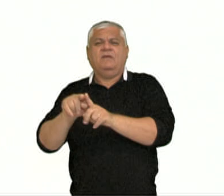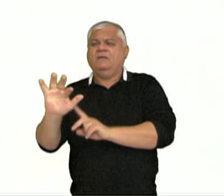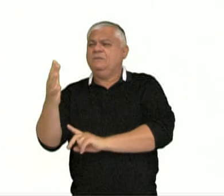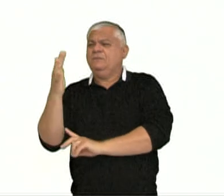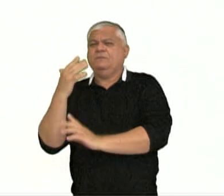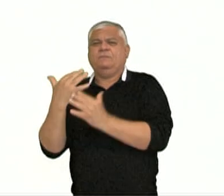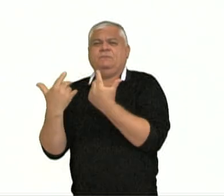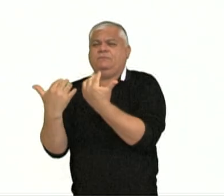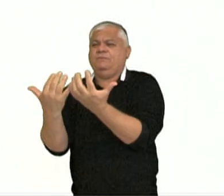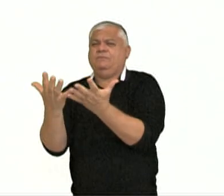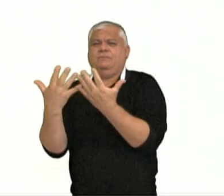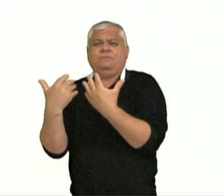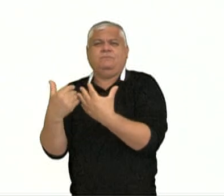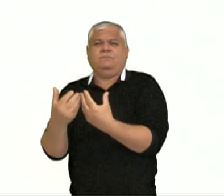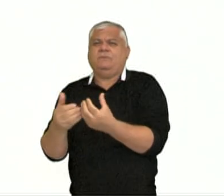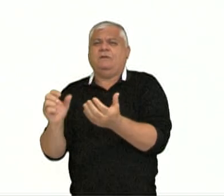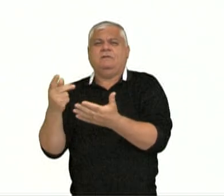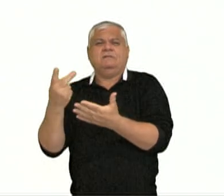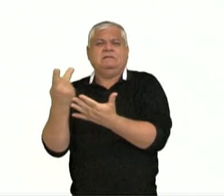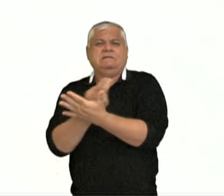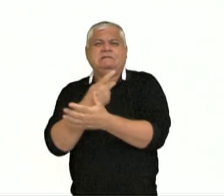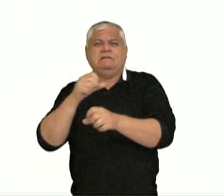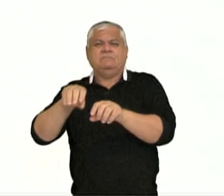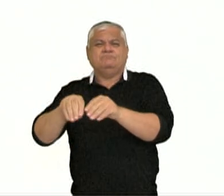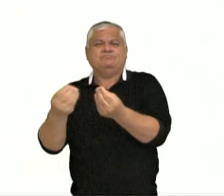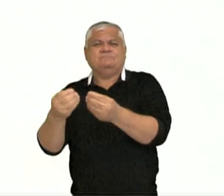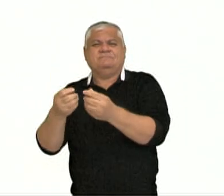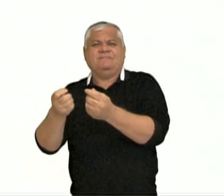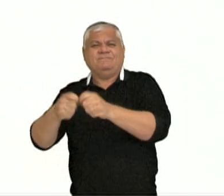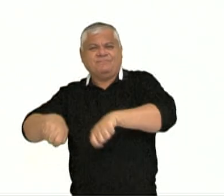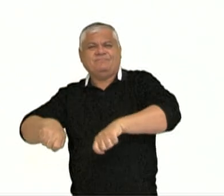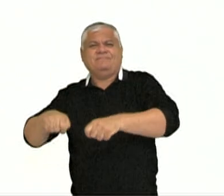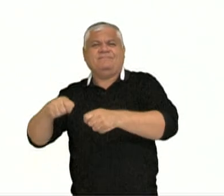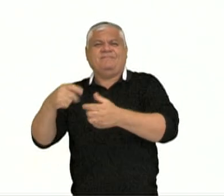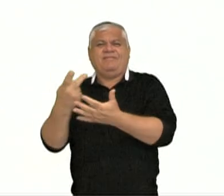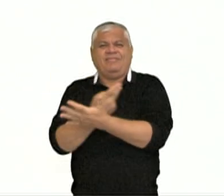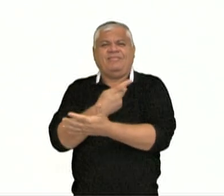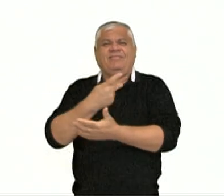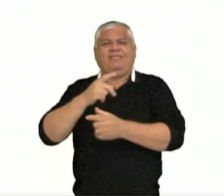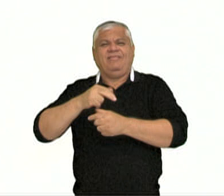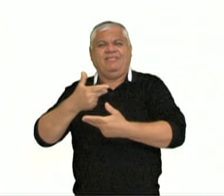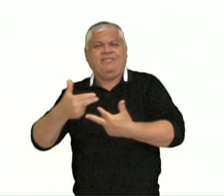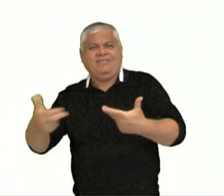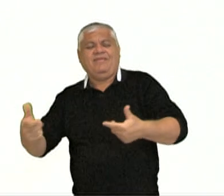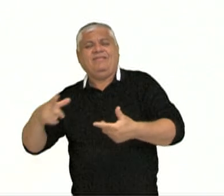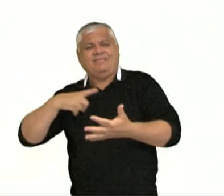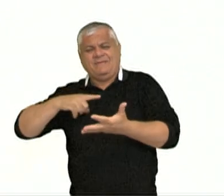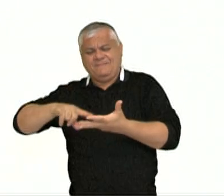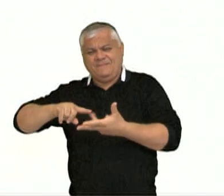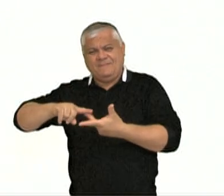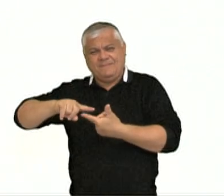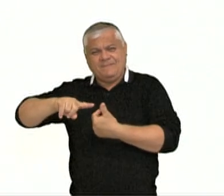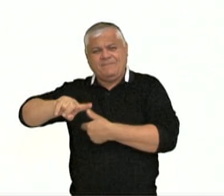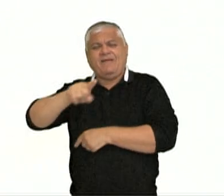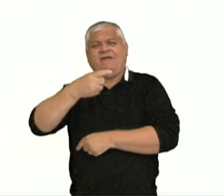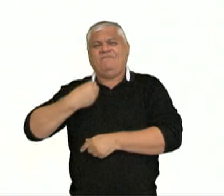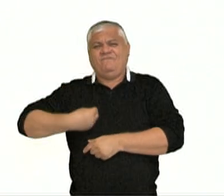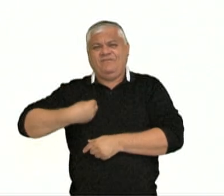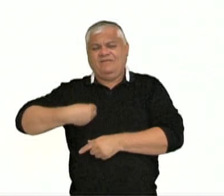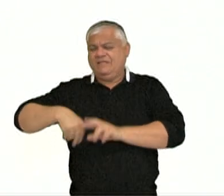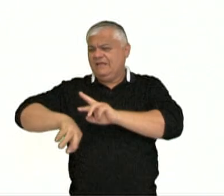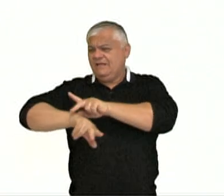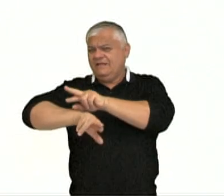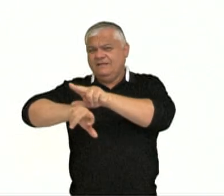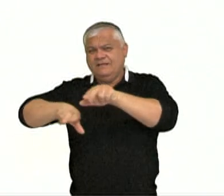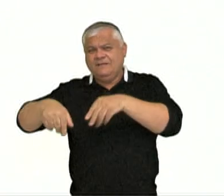e oceanos. Nós sabemos que nos oceanos e mares existem uma quantidade imensa de espécies, né, vivas,